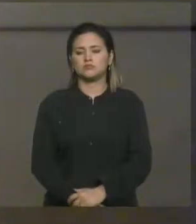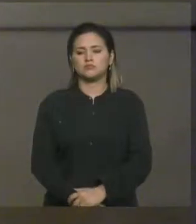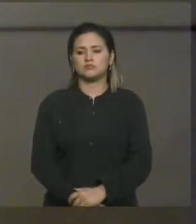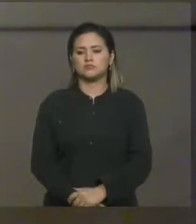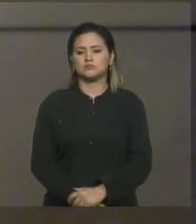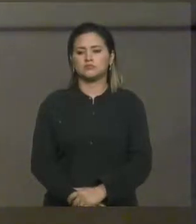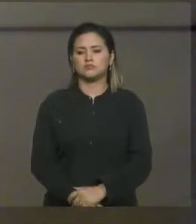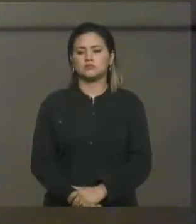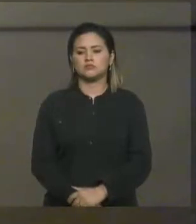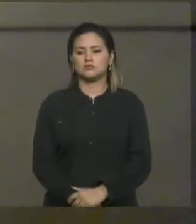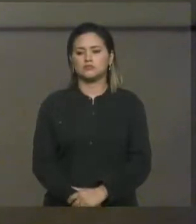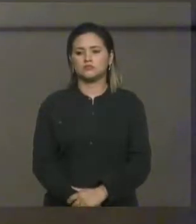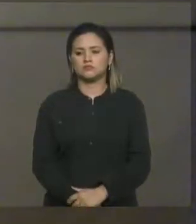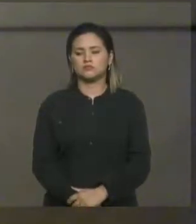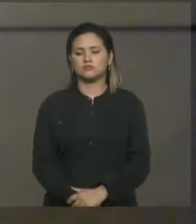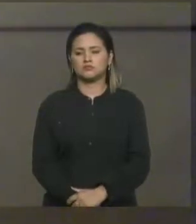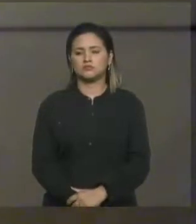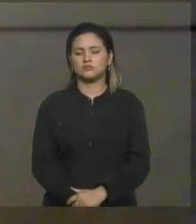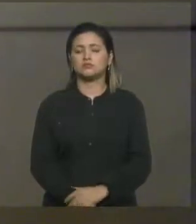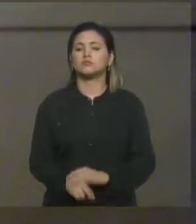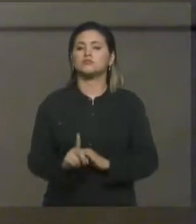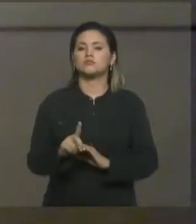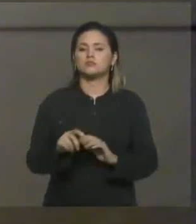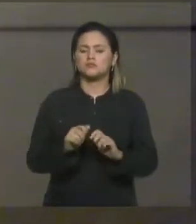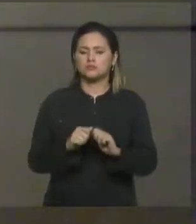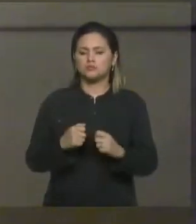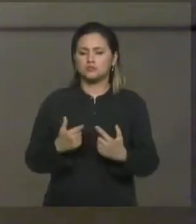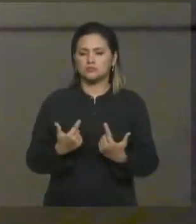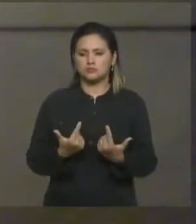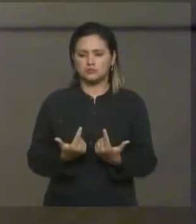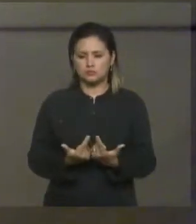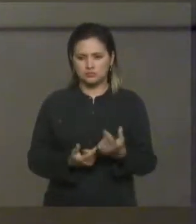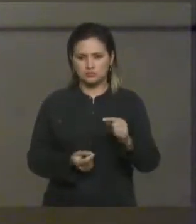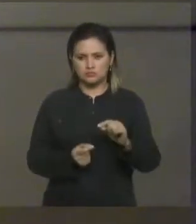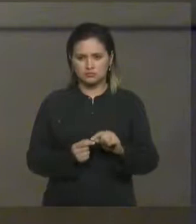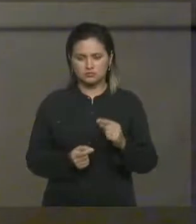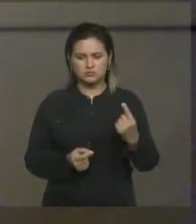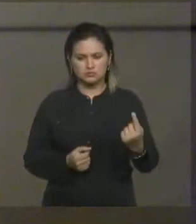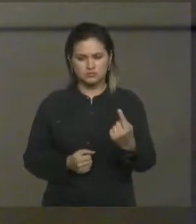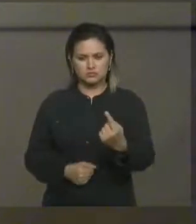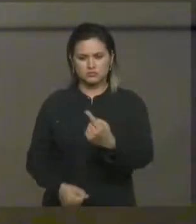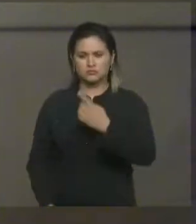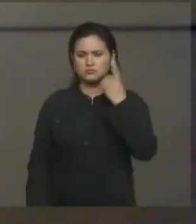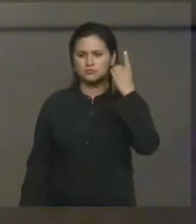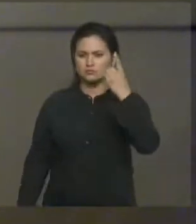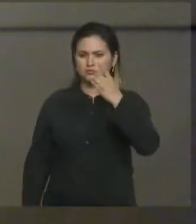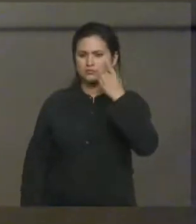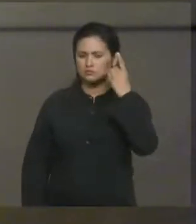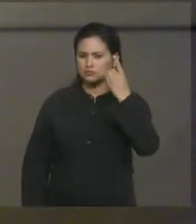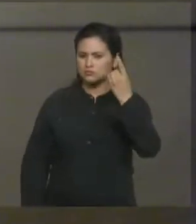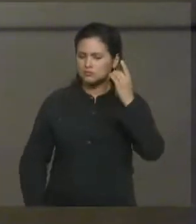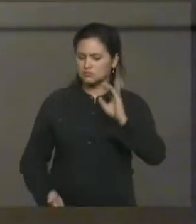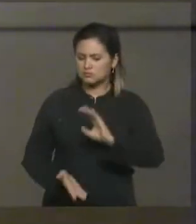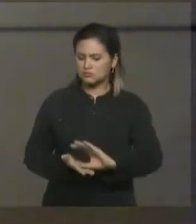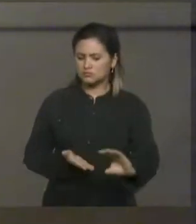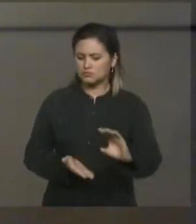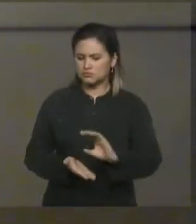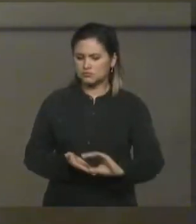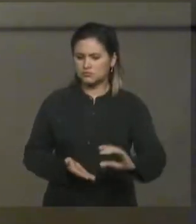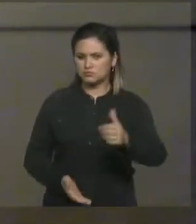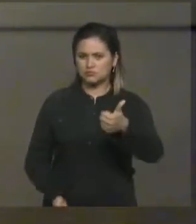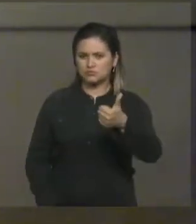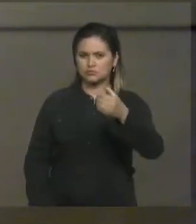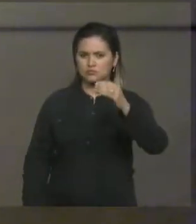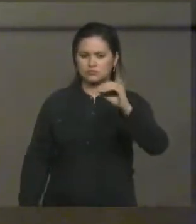Aqui é a iniciativa que a Assembleia Legislativa teve, em que cada deputado se comprometeu a fazer a destinação de R$100 mil de